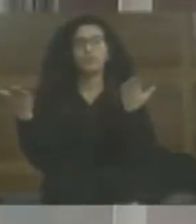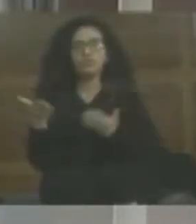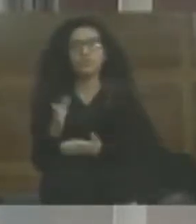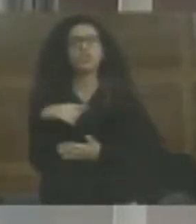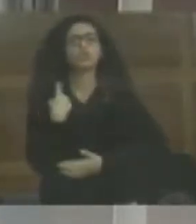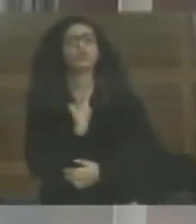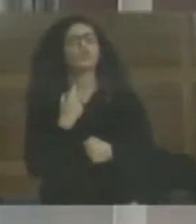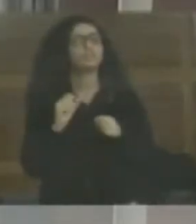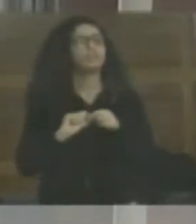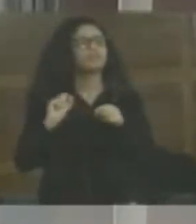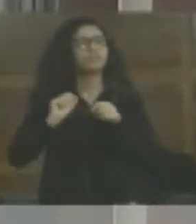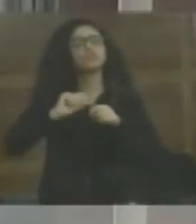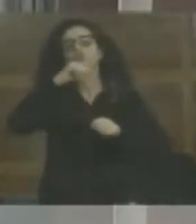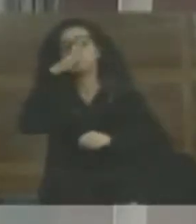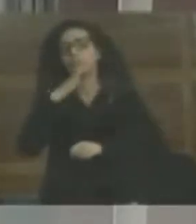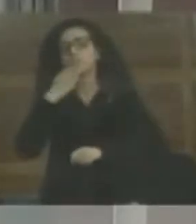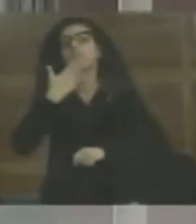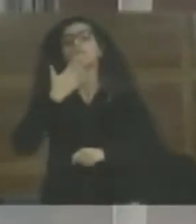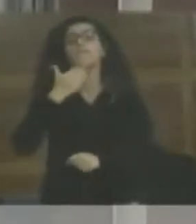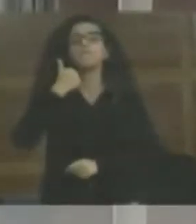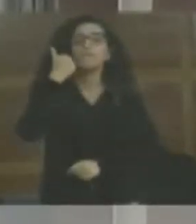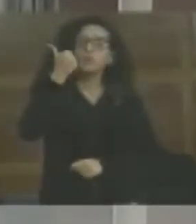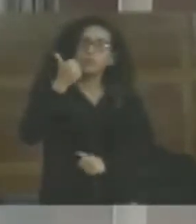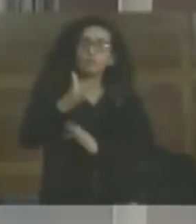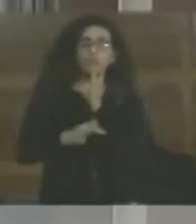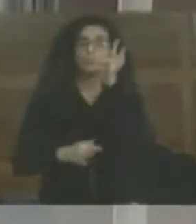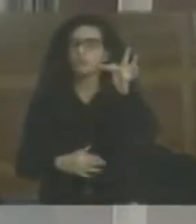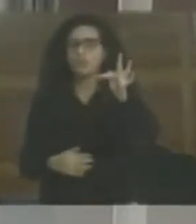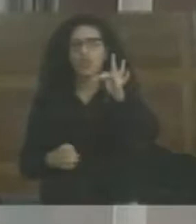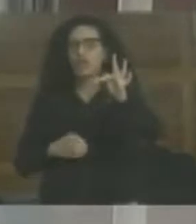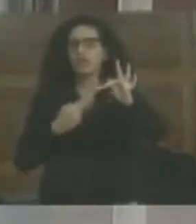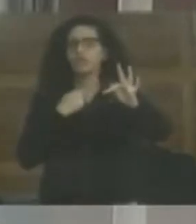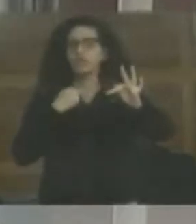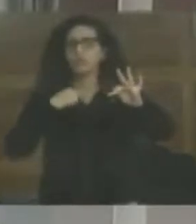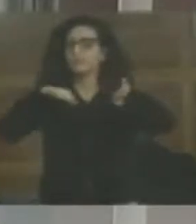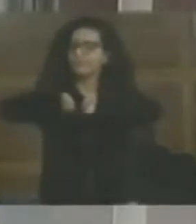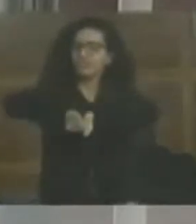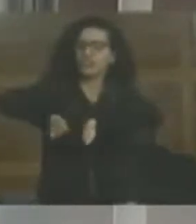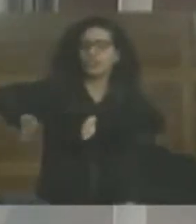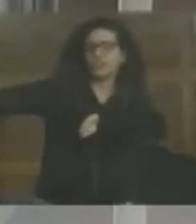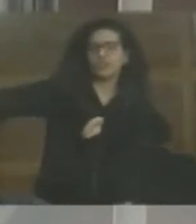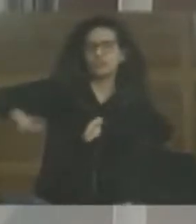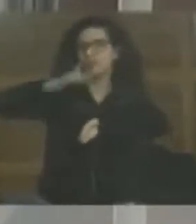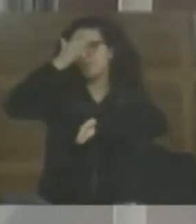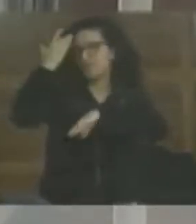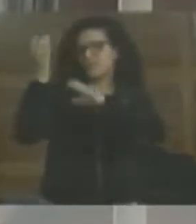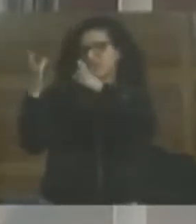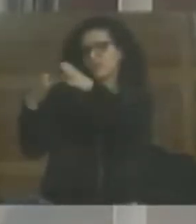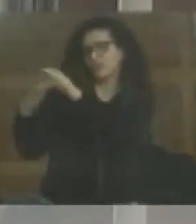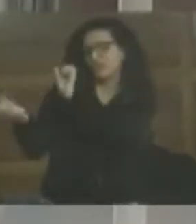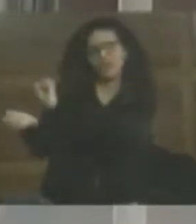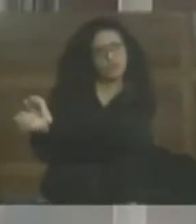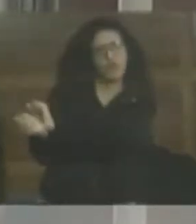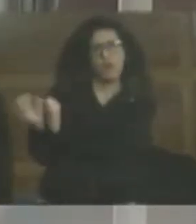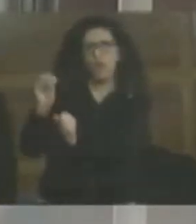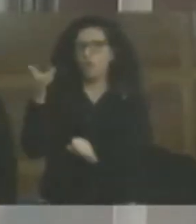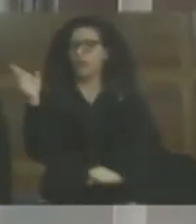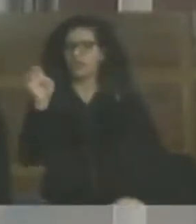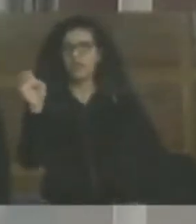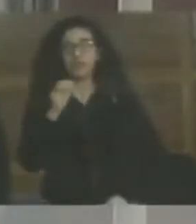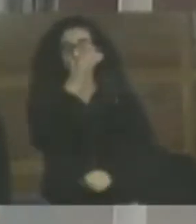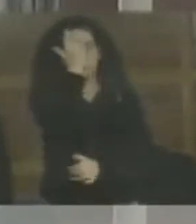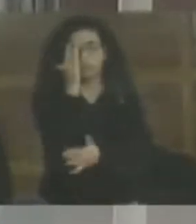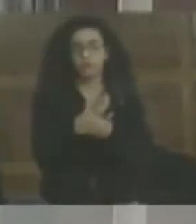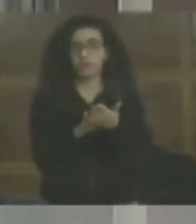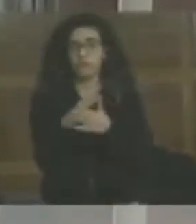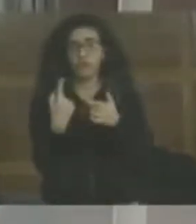fazer um Brasil muito melhor. E não é excluindo nenhuma delas, nem os quilombolas, nem as opções sexuais, nem ninguém. Porque